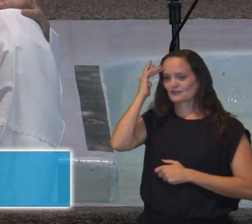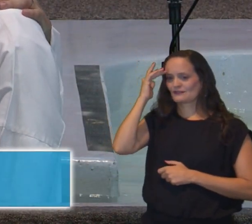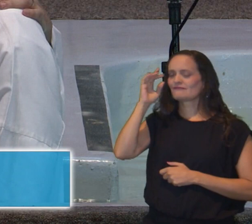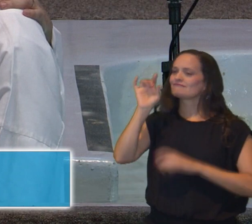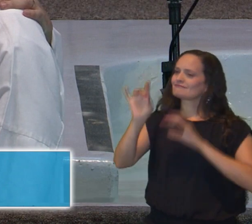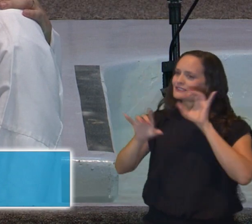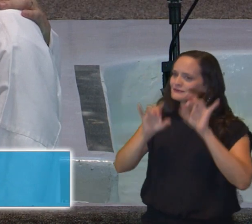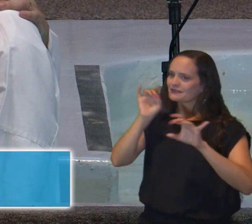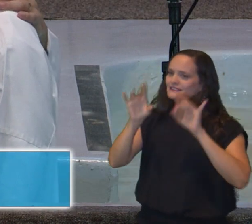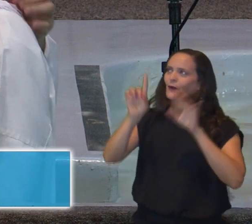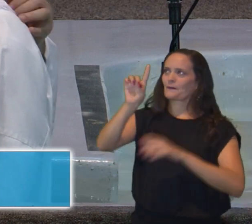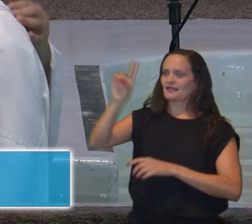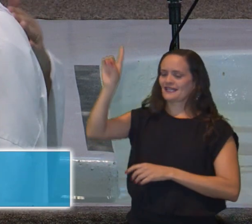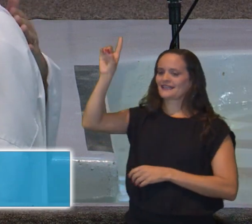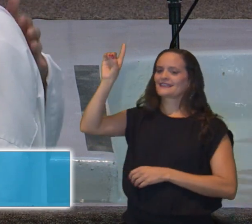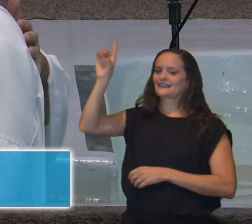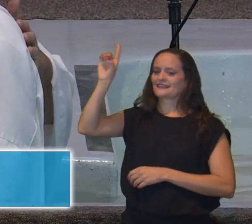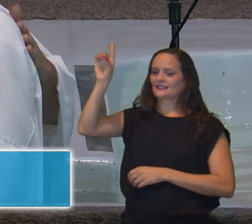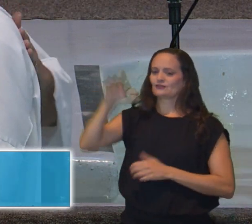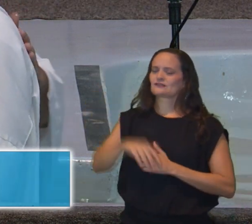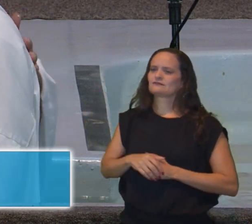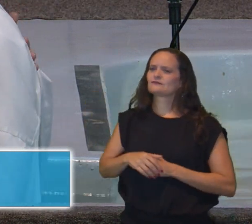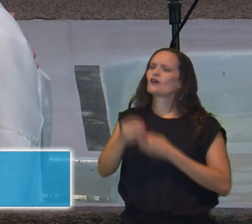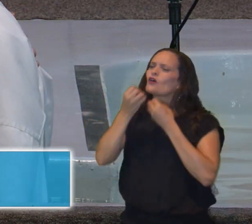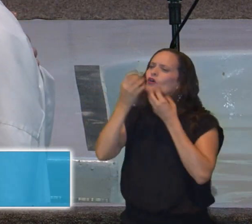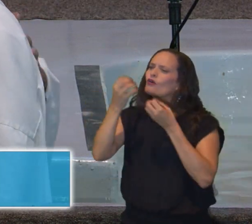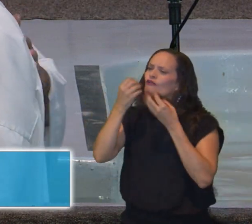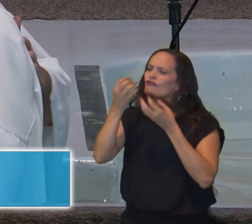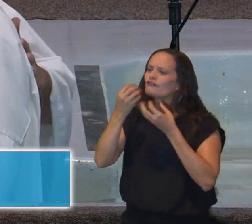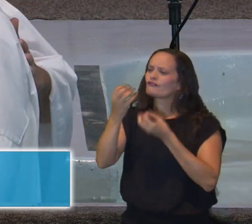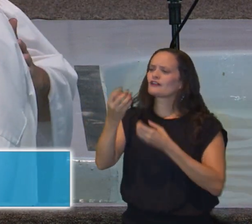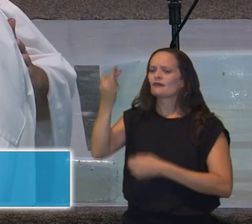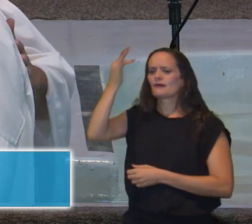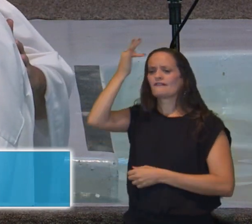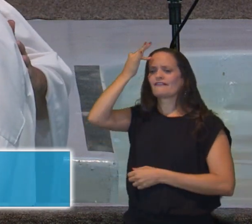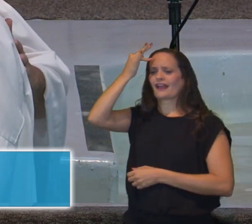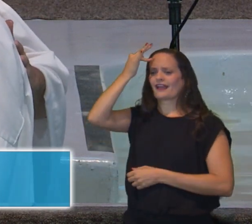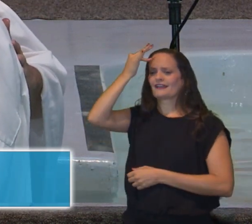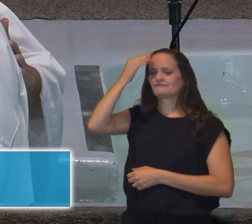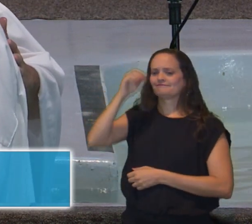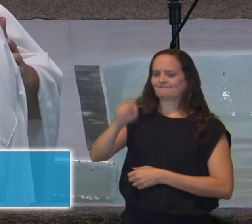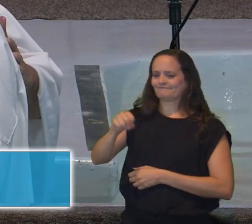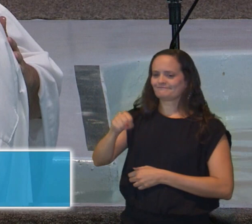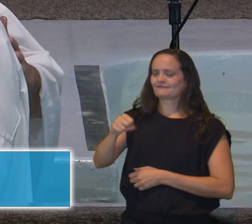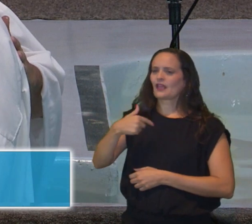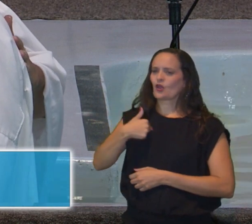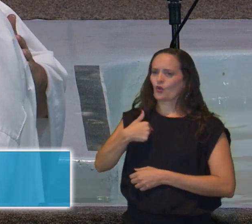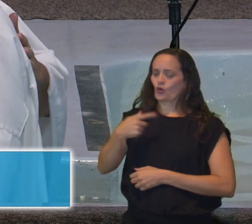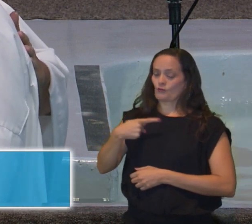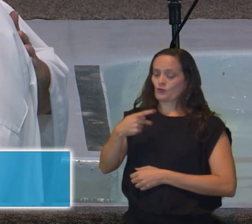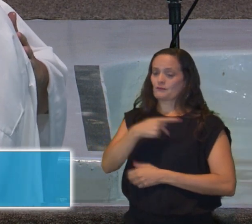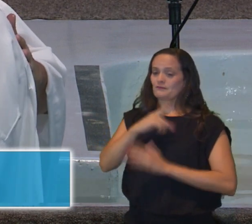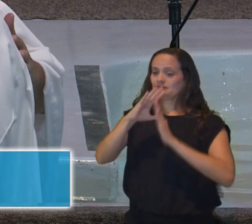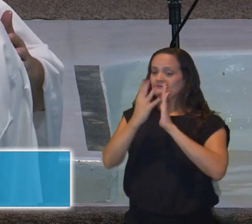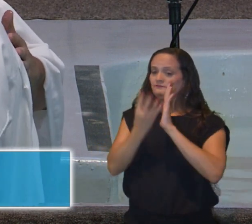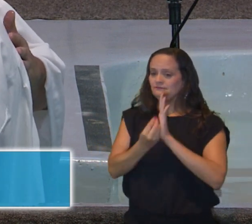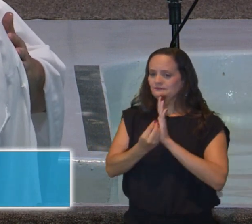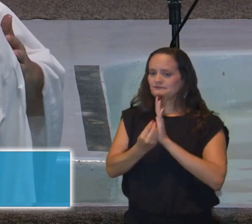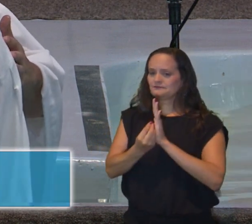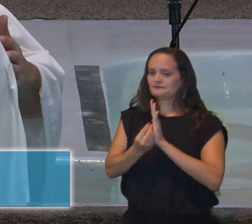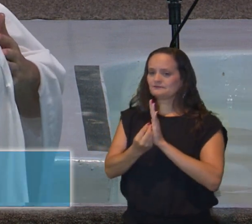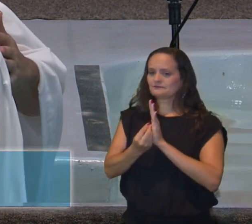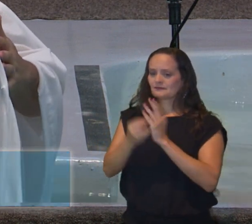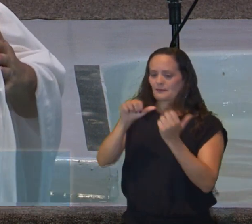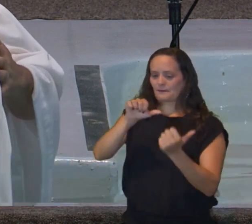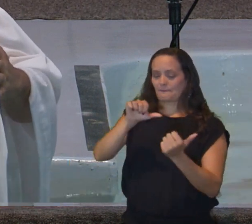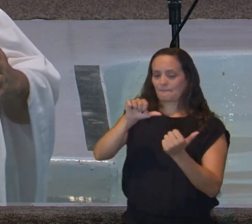preciosa para o Senhor. Você confirma, Pedro, a sua pública profissão de fé? Sim. Como ministro do Evangelho, eu batizo em